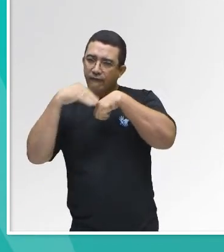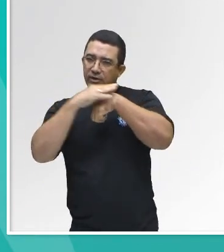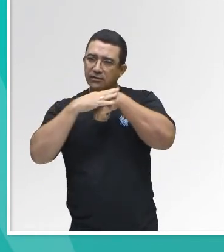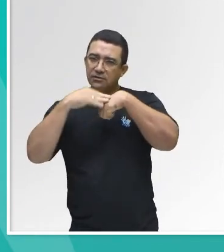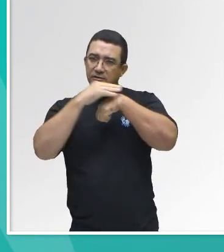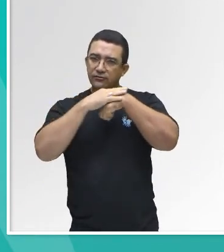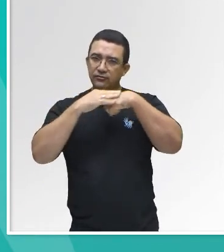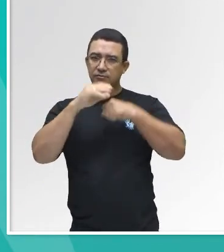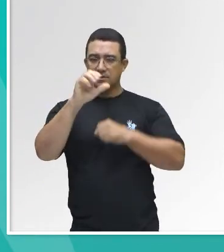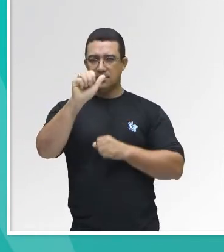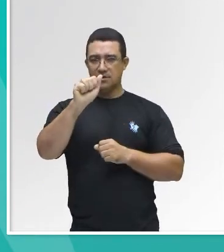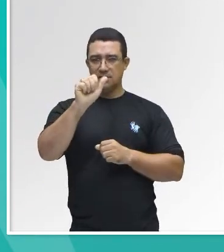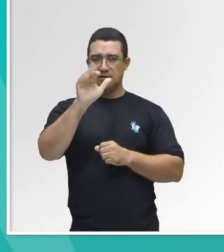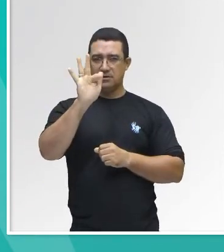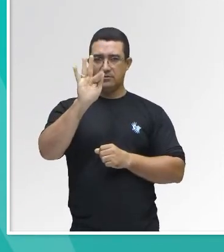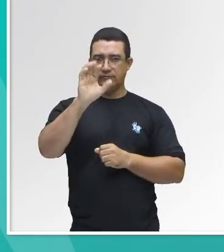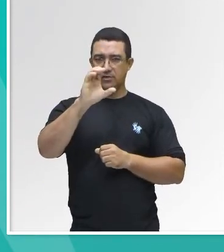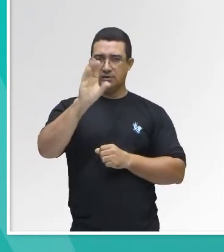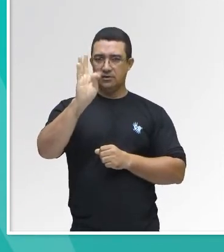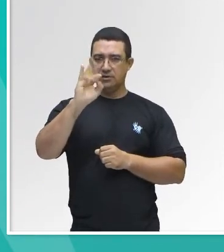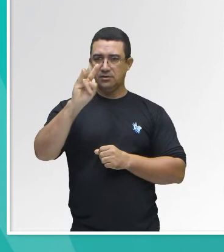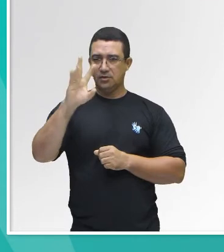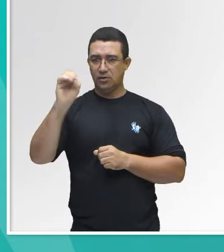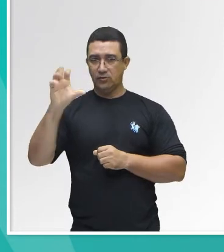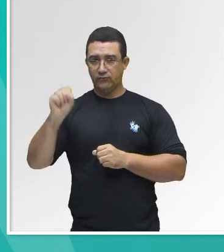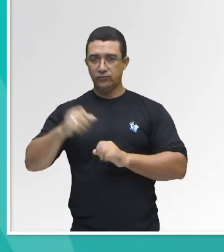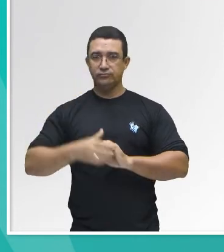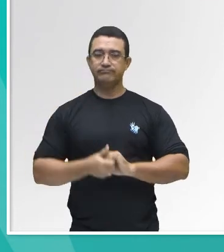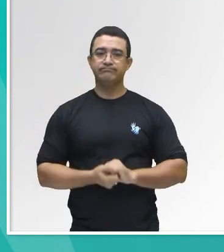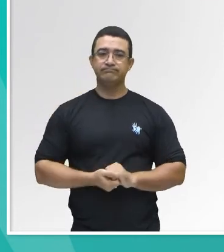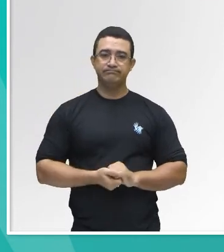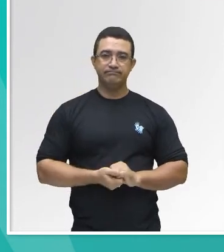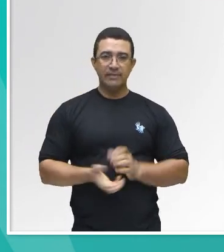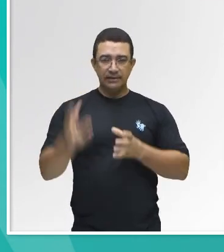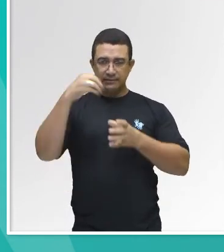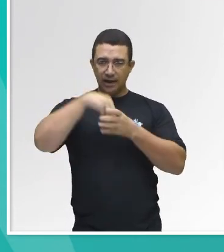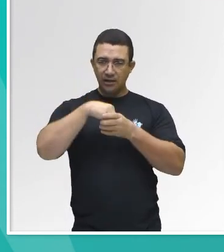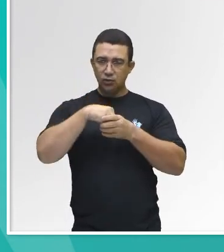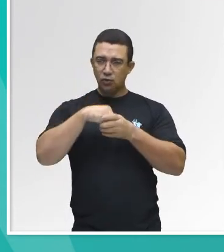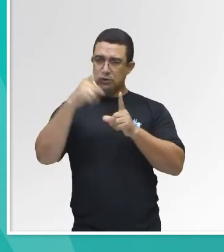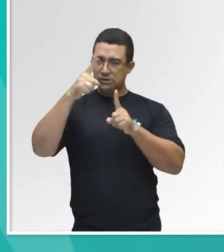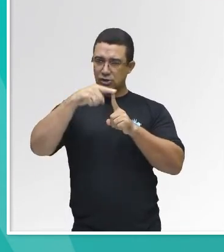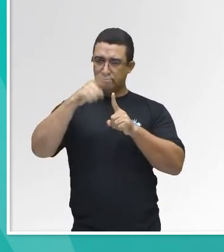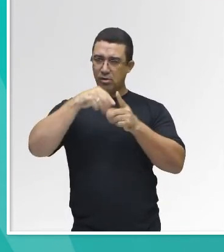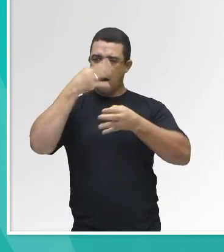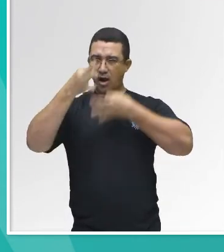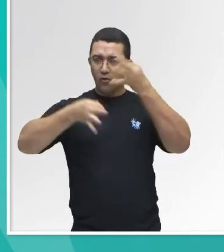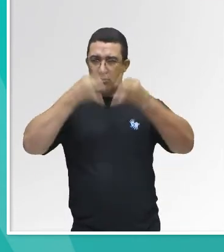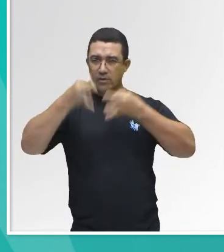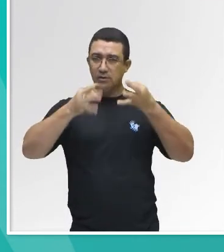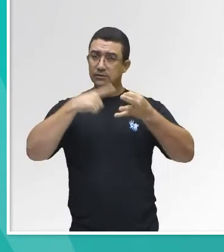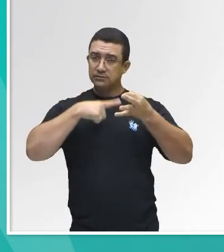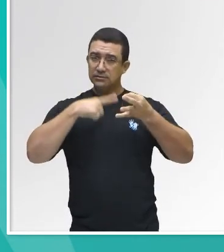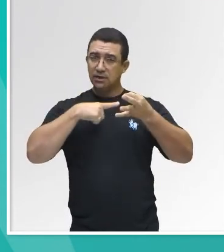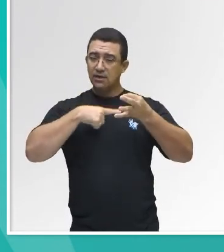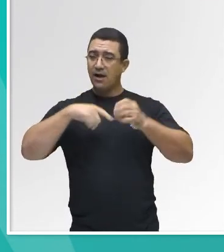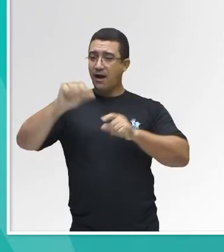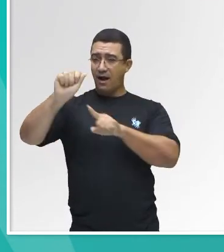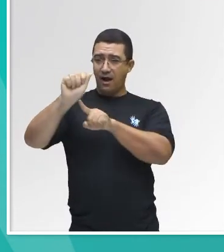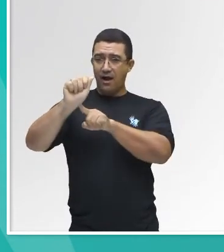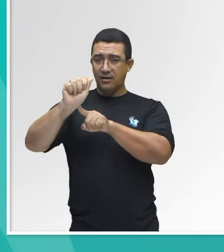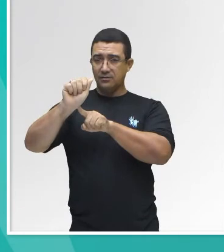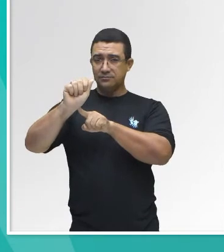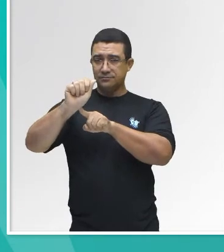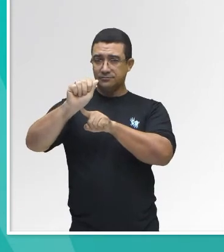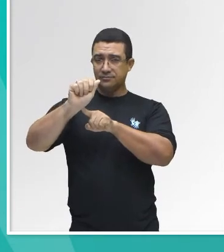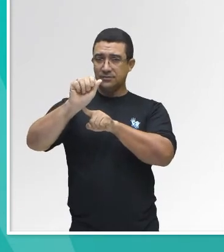emotivo-afectivos, né? E temos, primeiramente, dentro desses tipos de argumento, os argumentos afectivos.